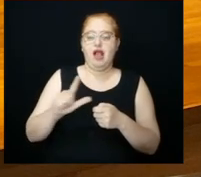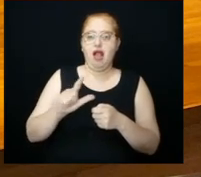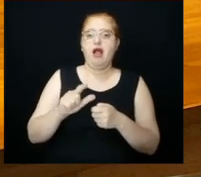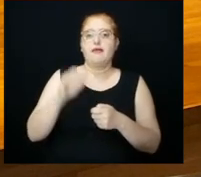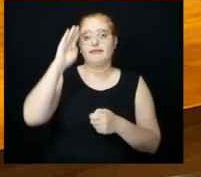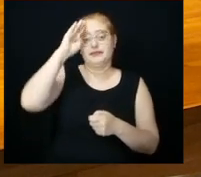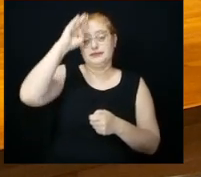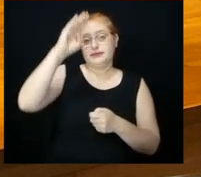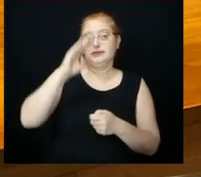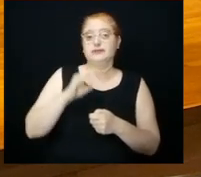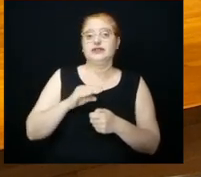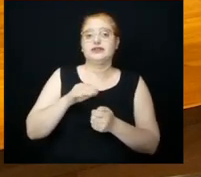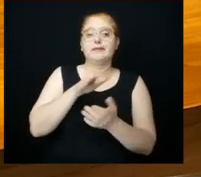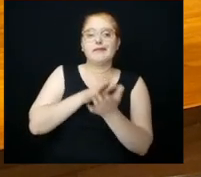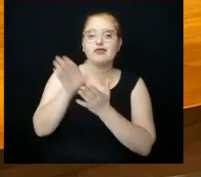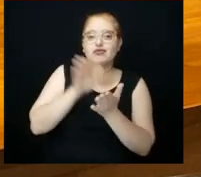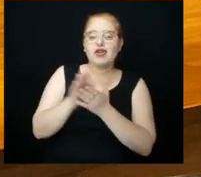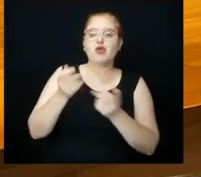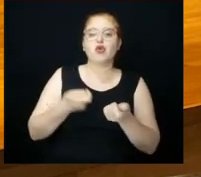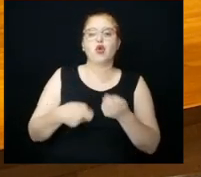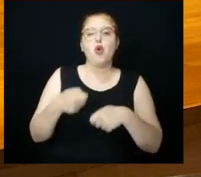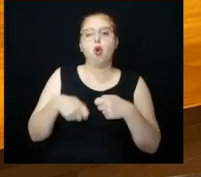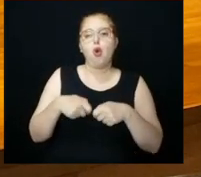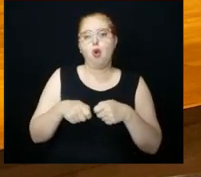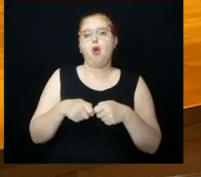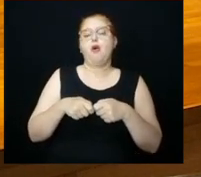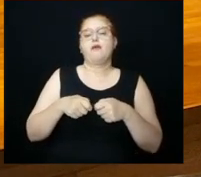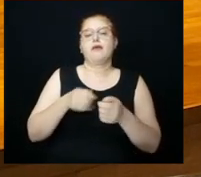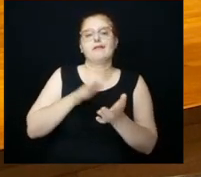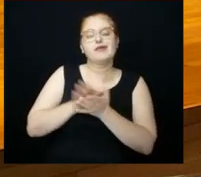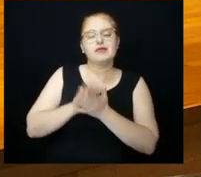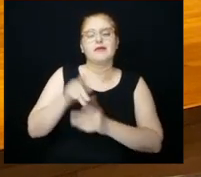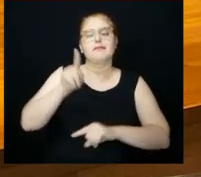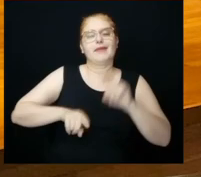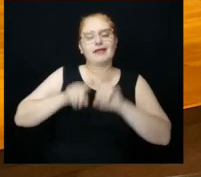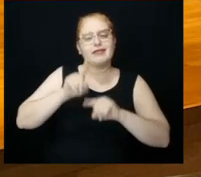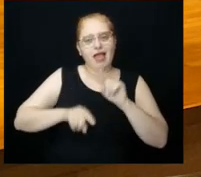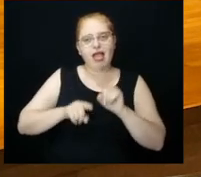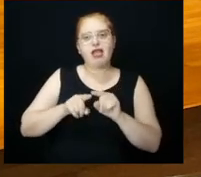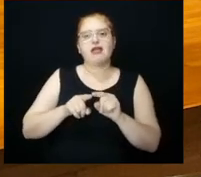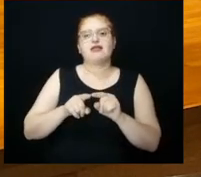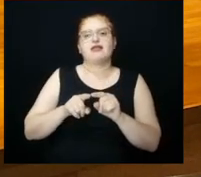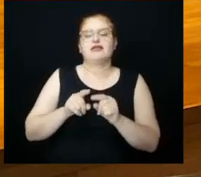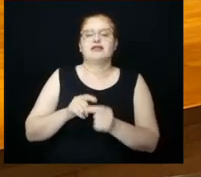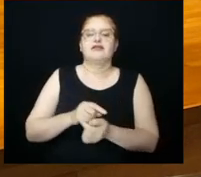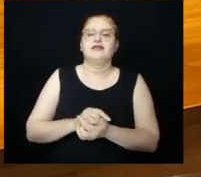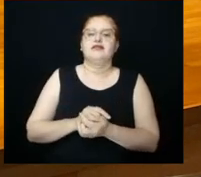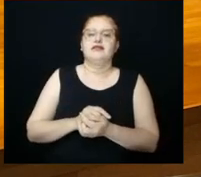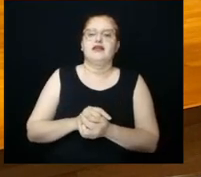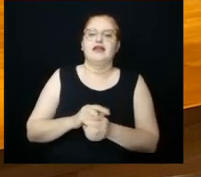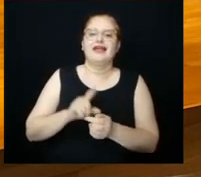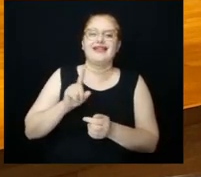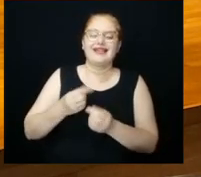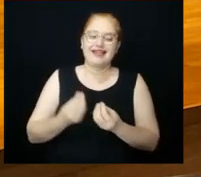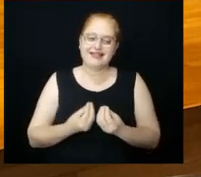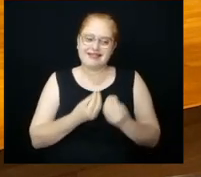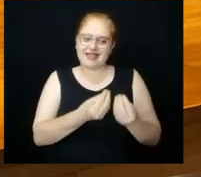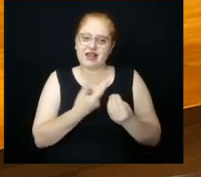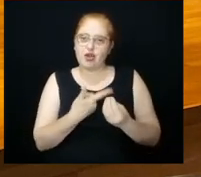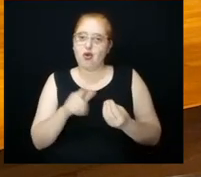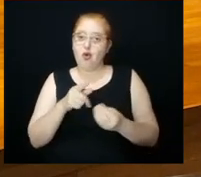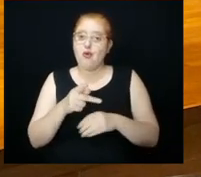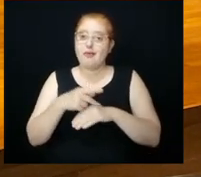principalmente na questão da produção econômica mesmo, produção de matéria-prima, que é muito ainda entregue para